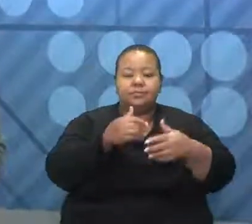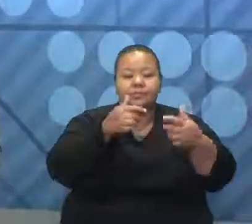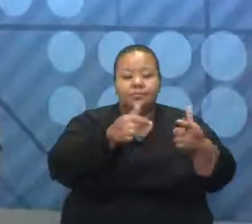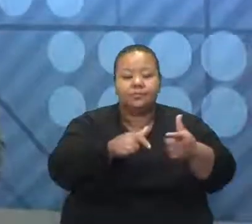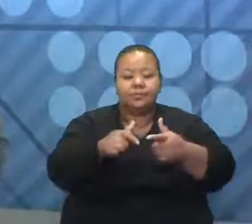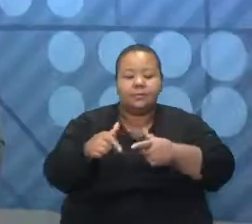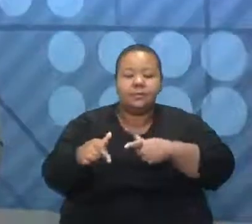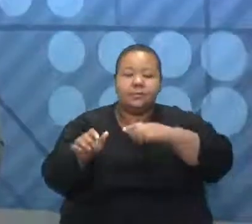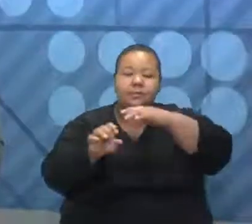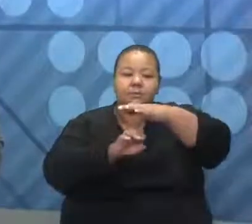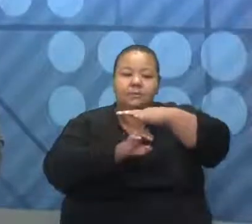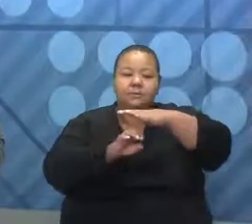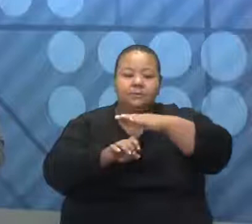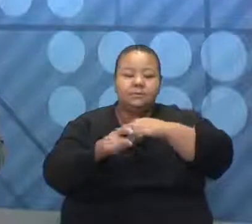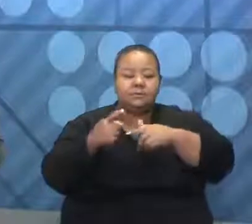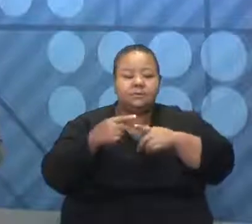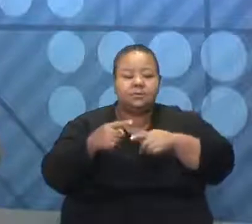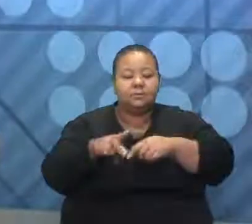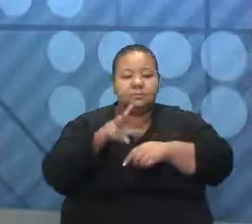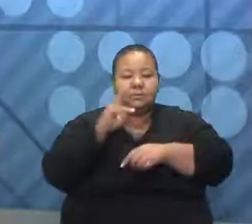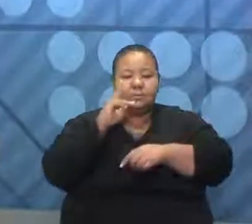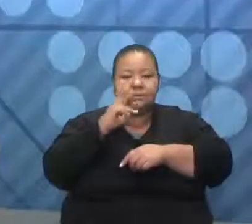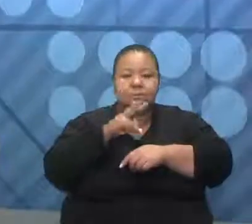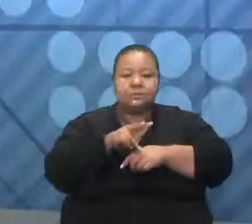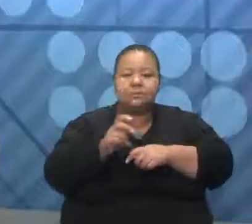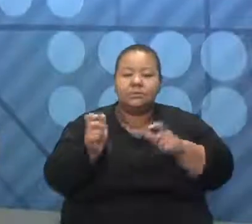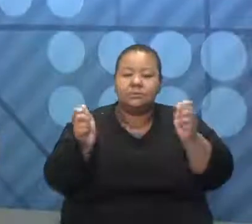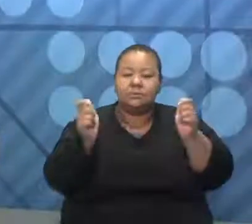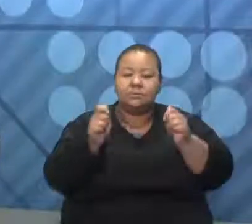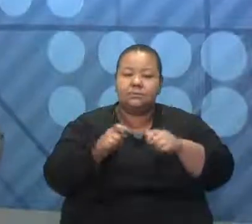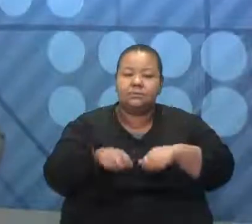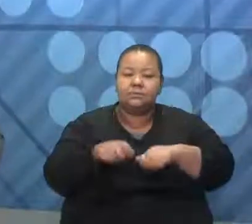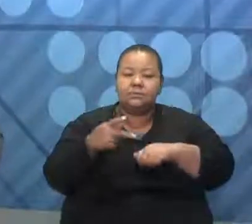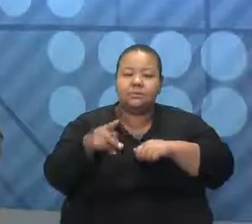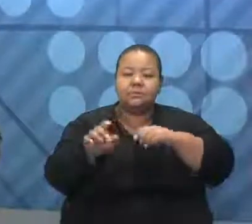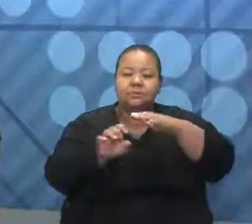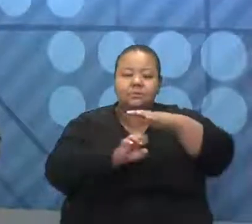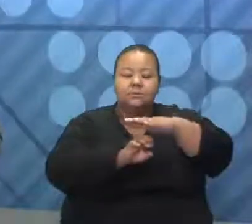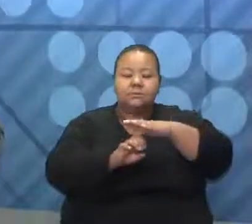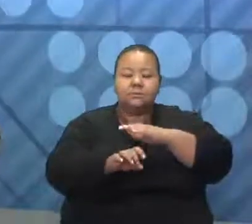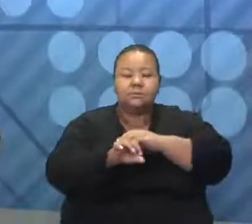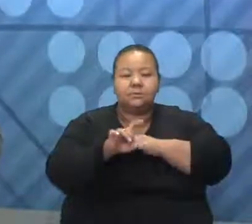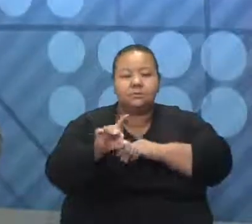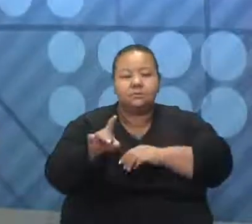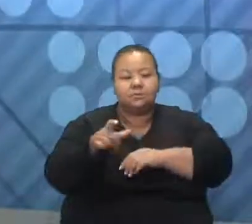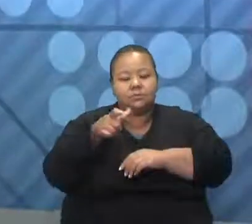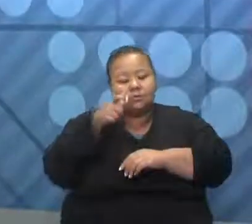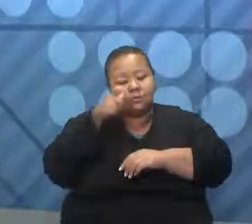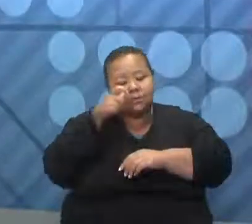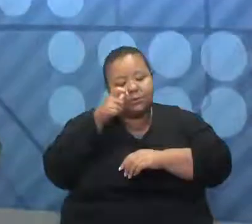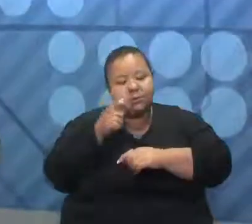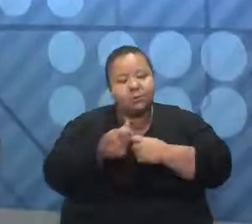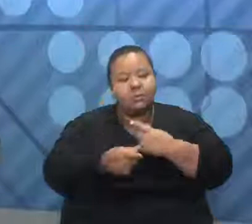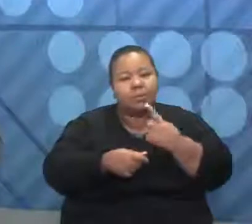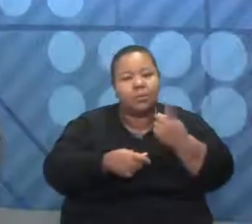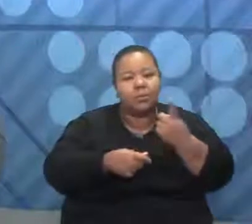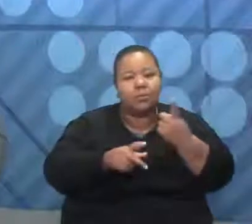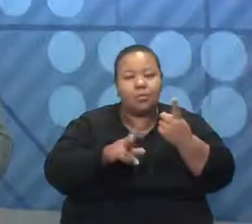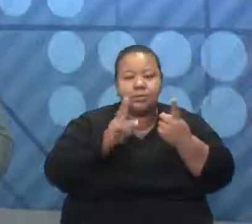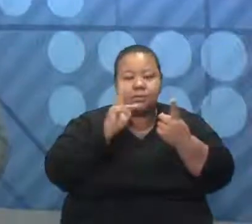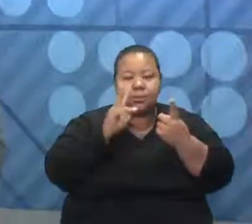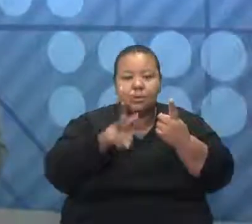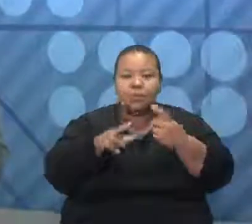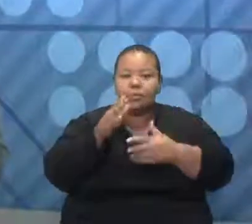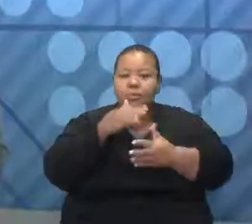empresa. Por quê? Eles estão olhando a eficiência dessa empresa. Então, eles não vão olhar somente para eles estão olhando